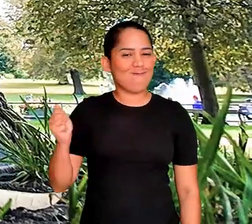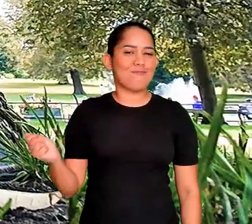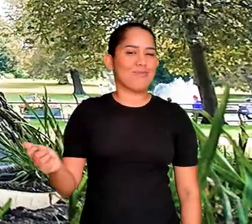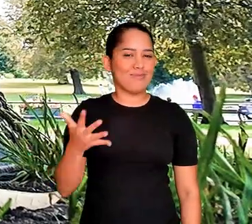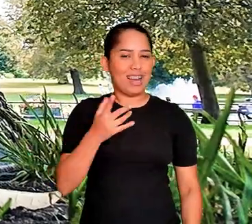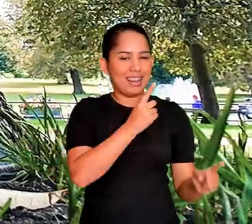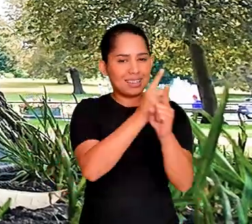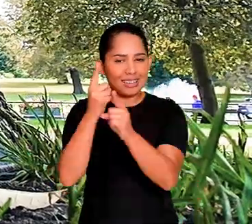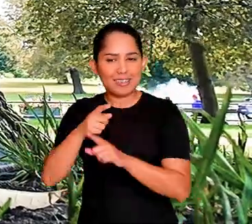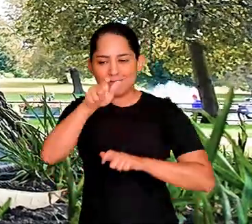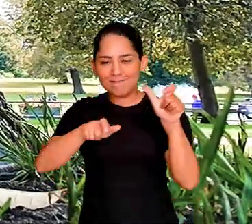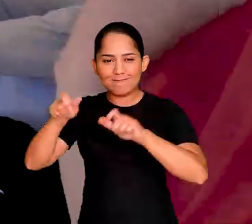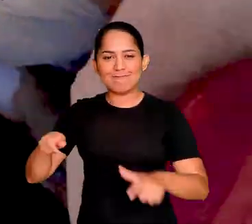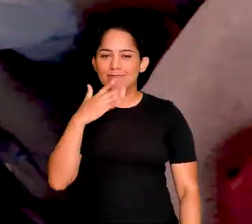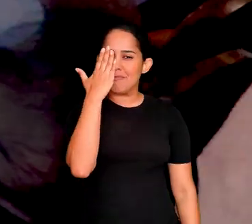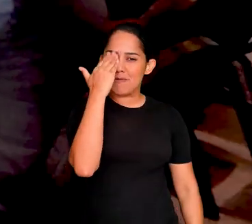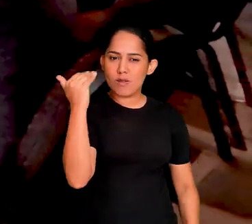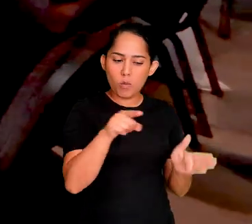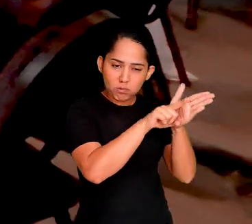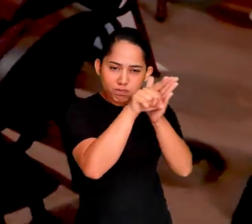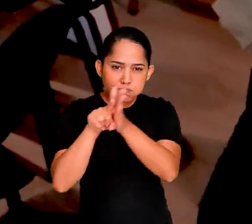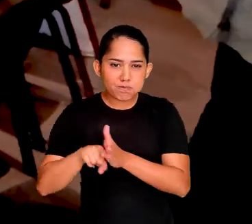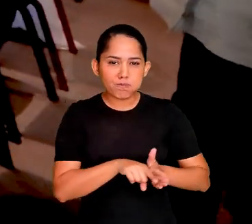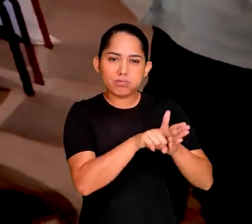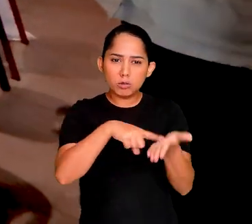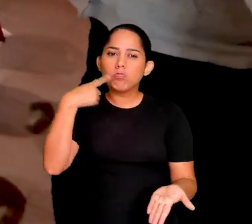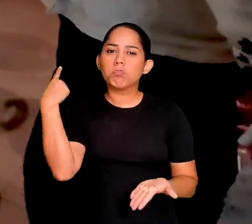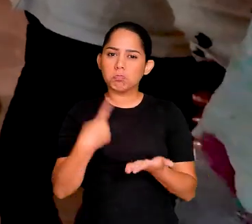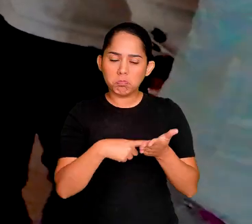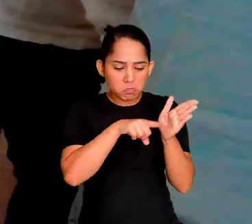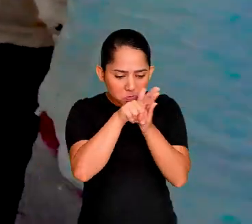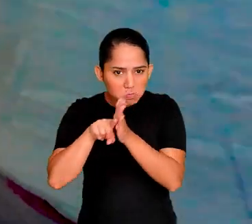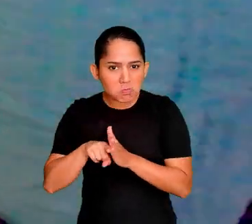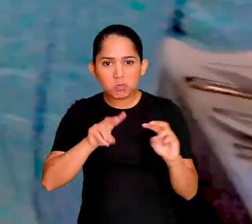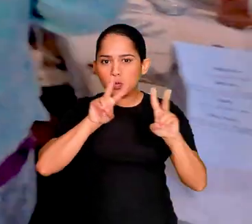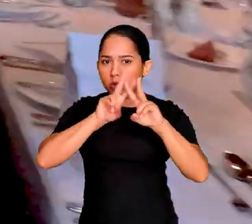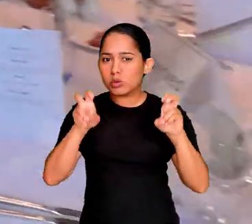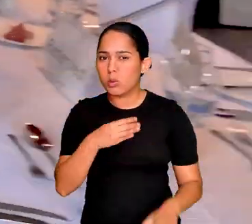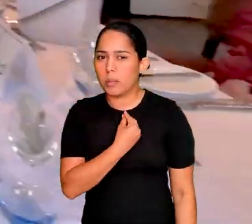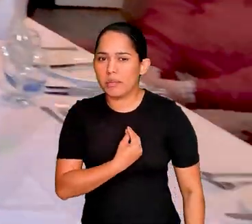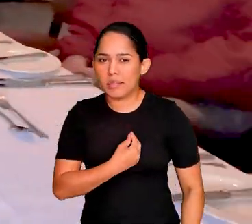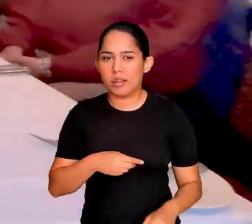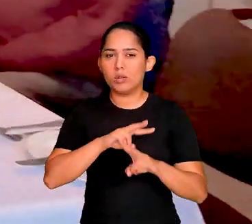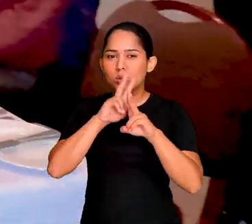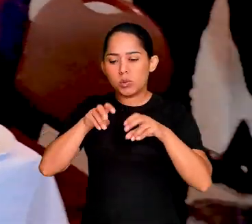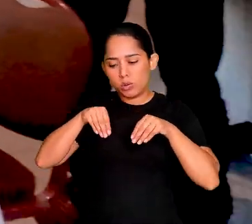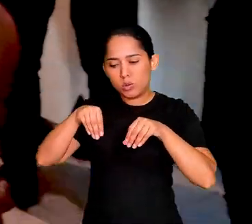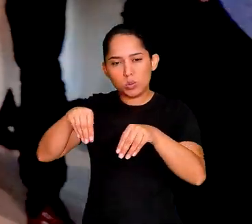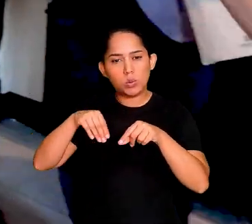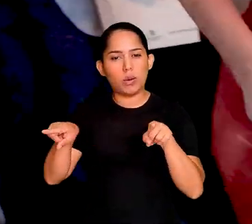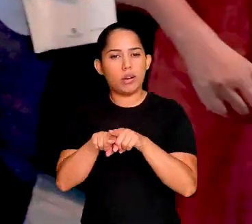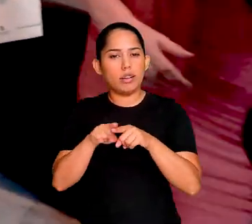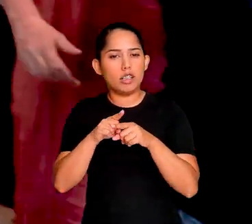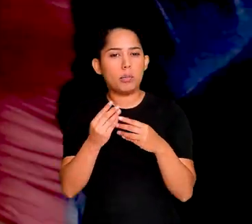encontrar com pesquisadores renomados, realmente comprometidos com a investigação da vida, do solo, do